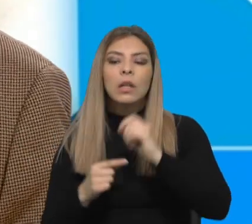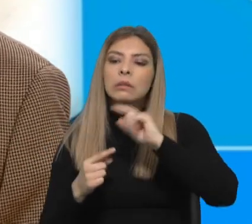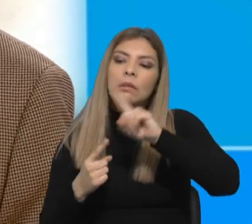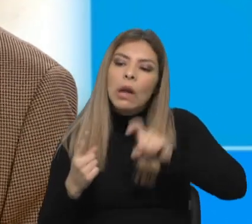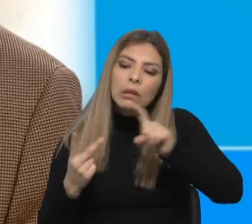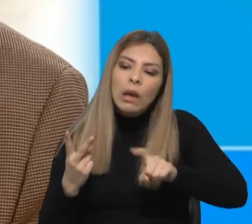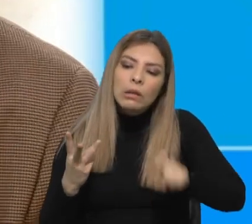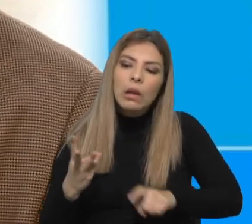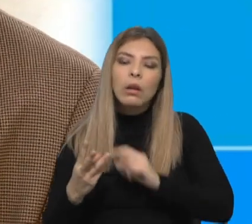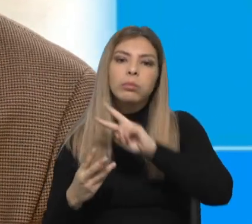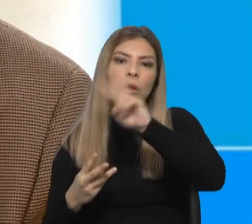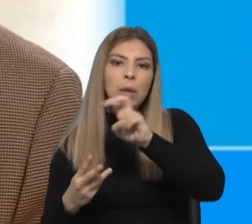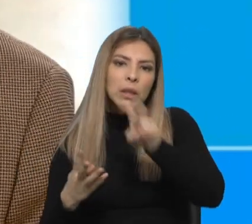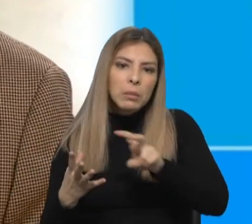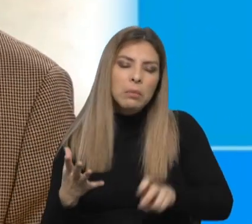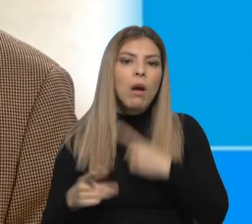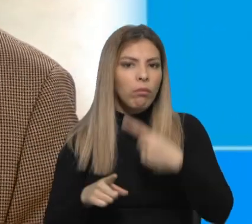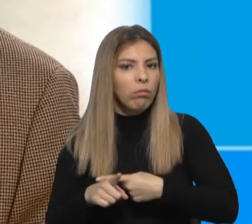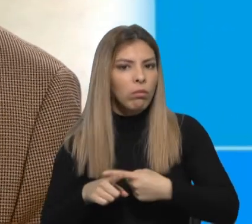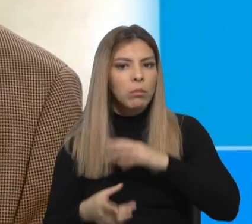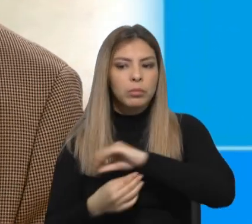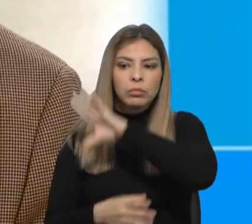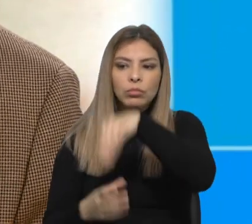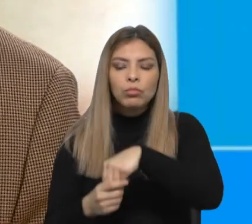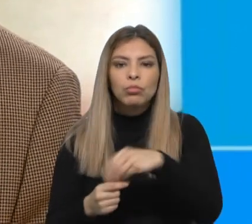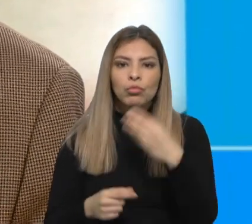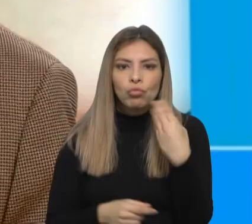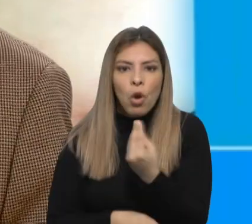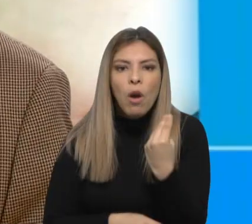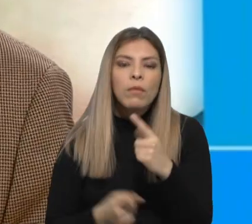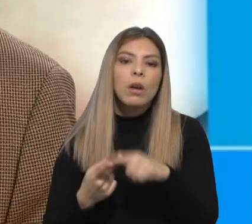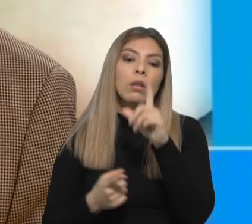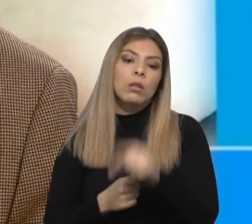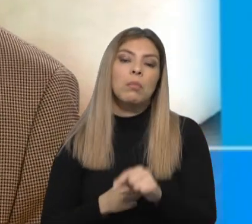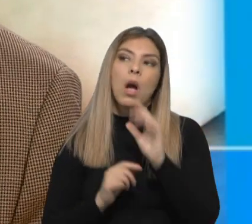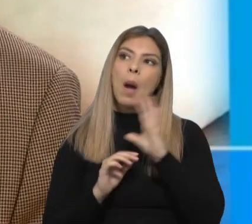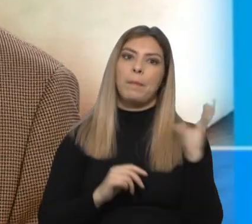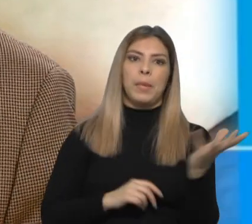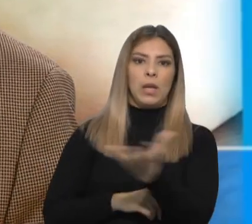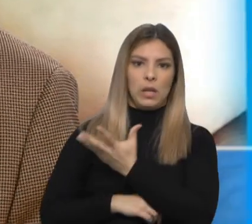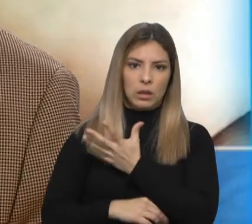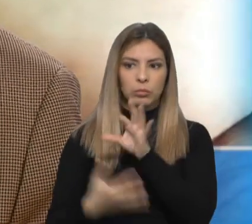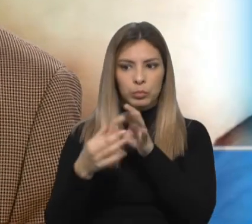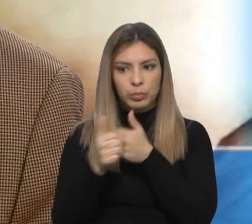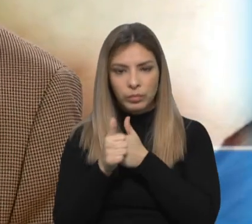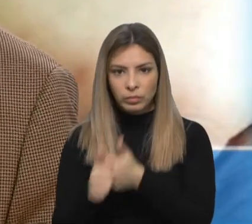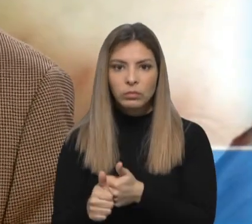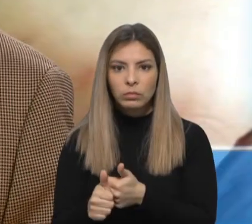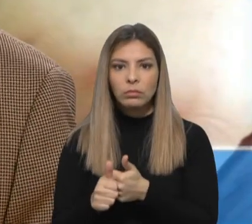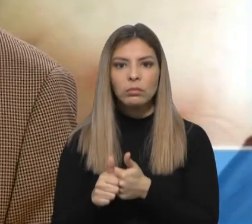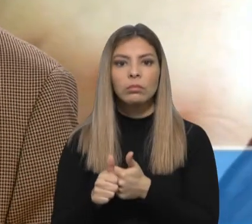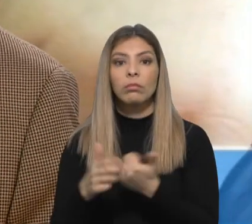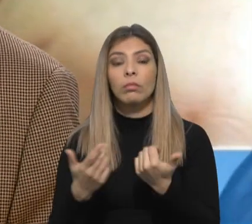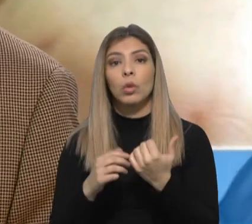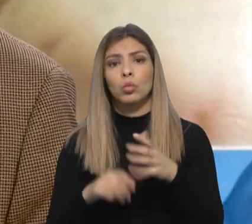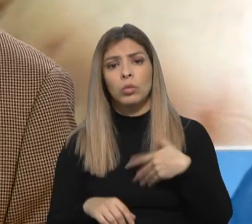uma componente política, e vemos o envolvimento dos jovens em relação à questão ambiental e, entre outras, não só em questões de solidariedade,